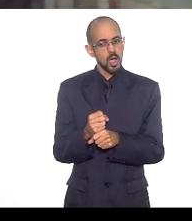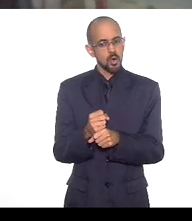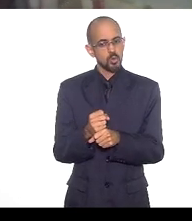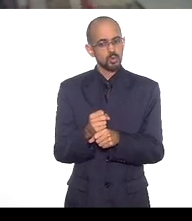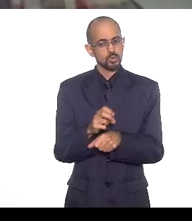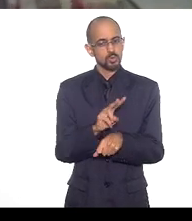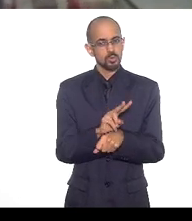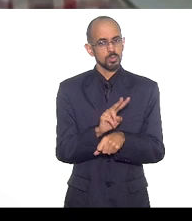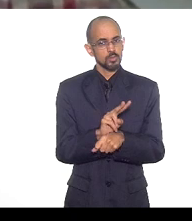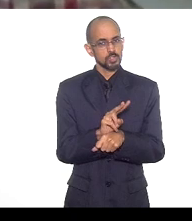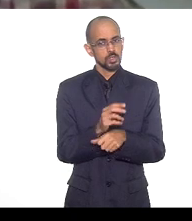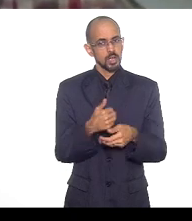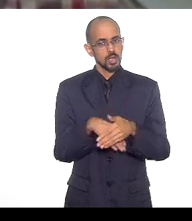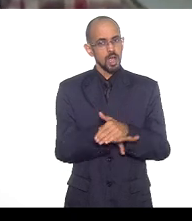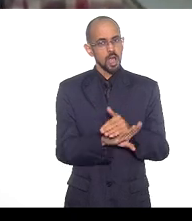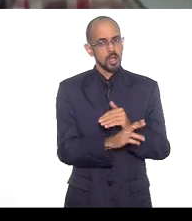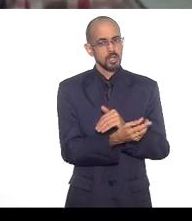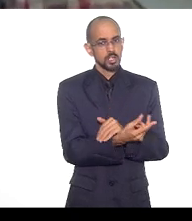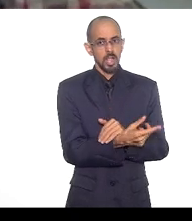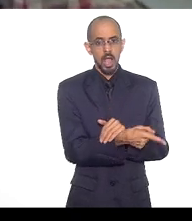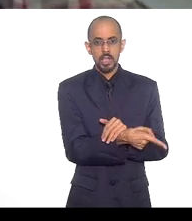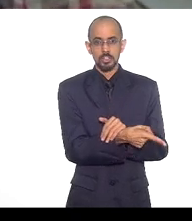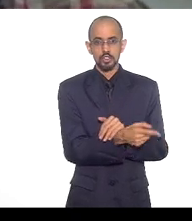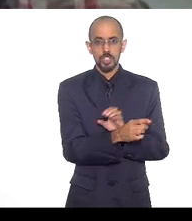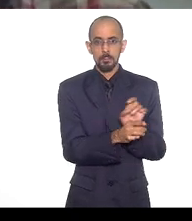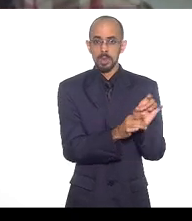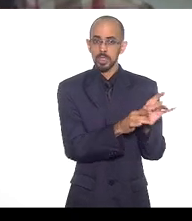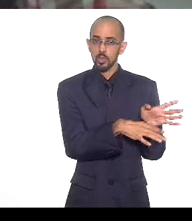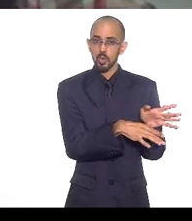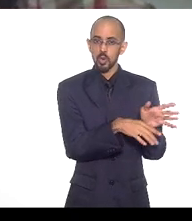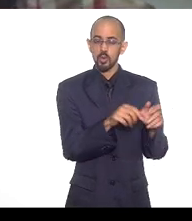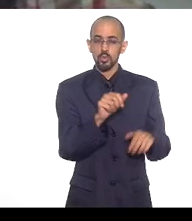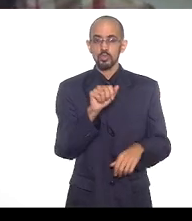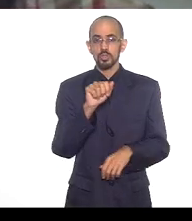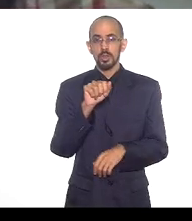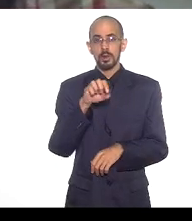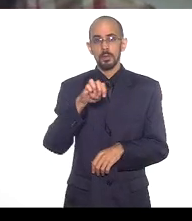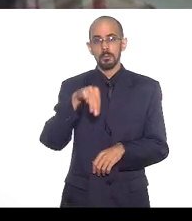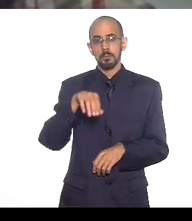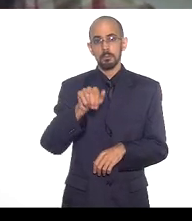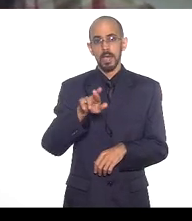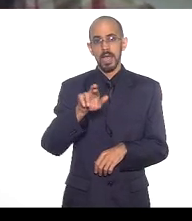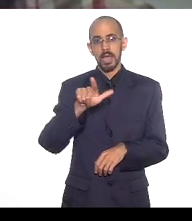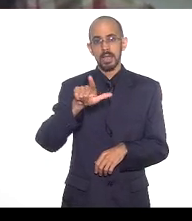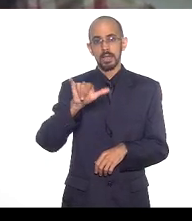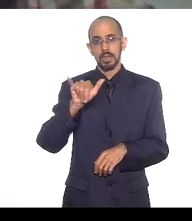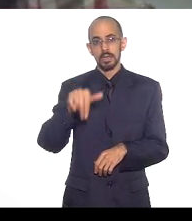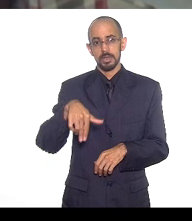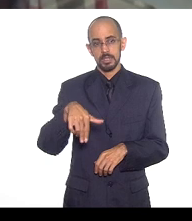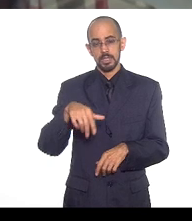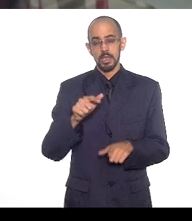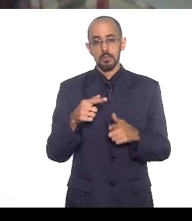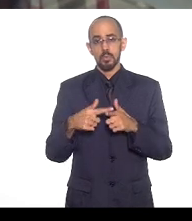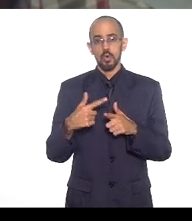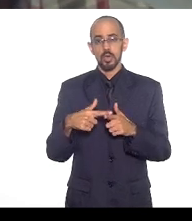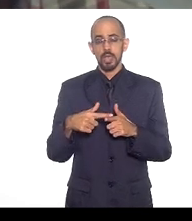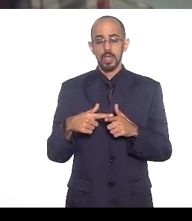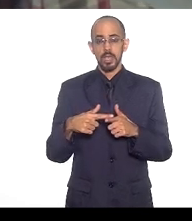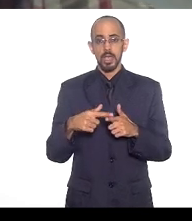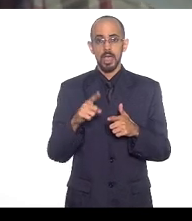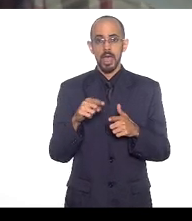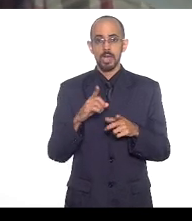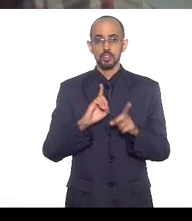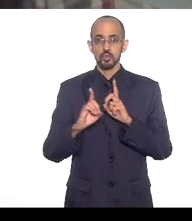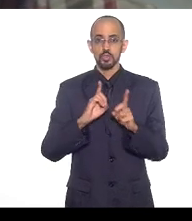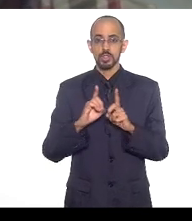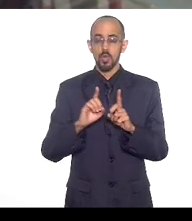provisionamento de abandono do campo de Marlim. Por que exatamente pelo que nós estamos discutindo, né? Porque já